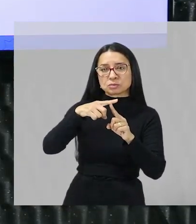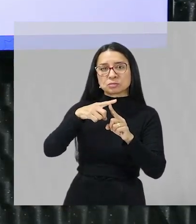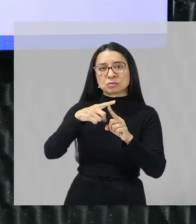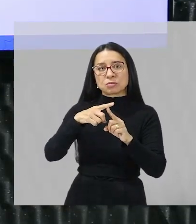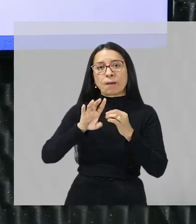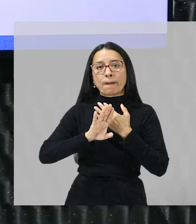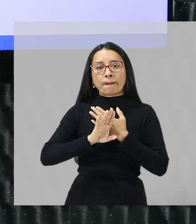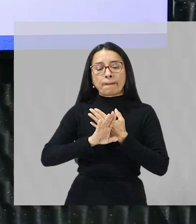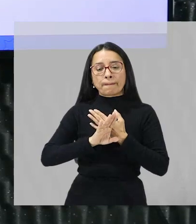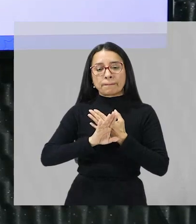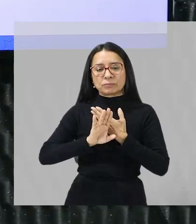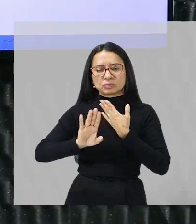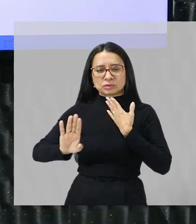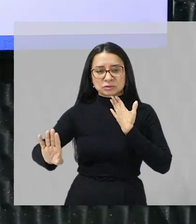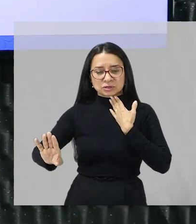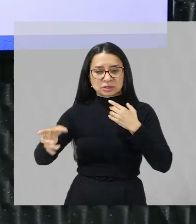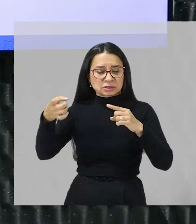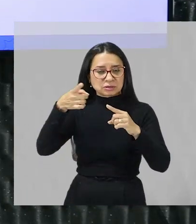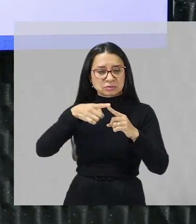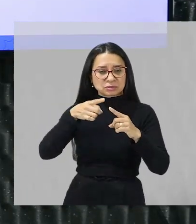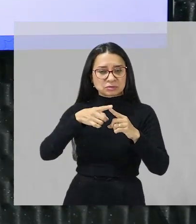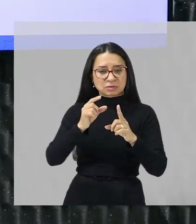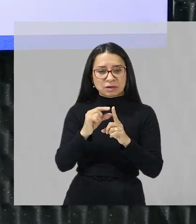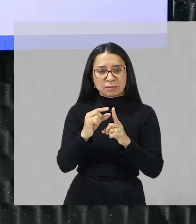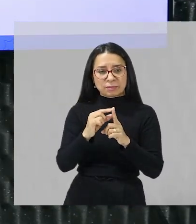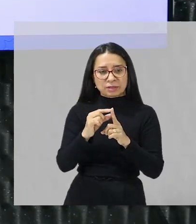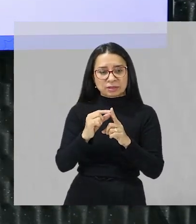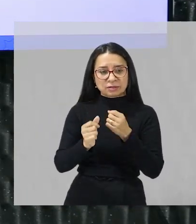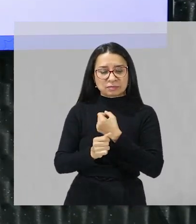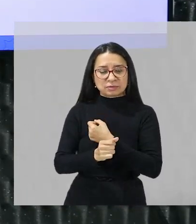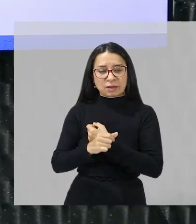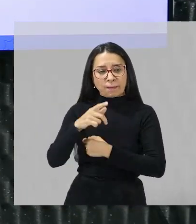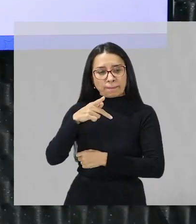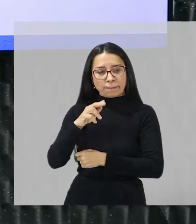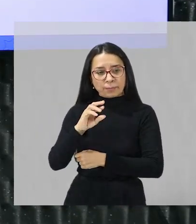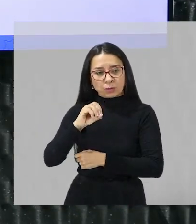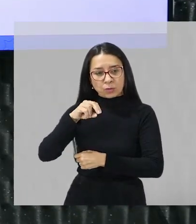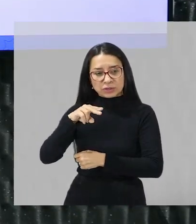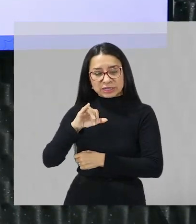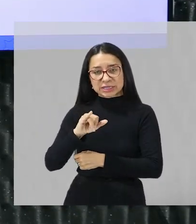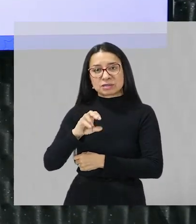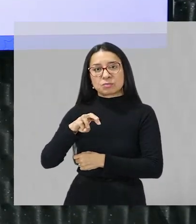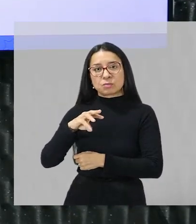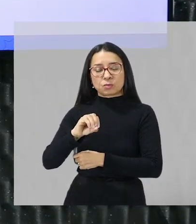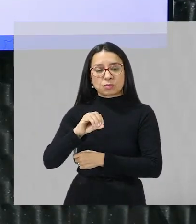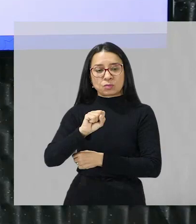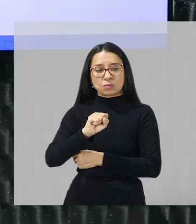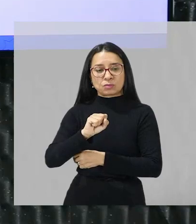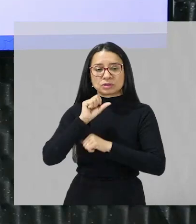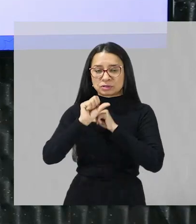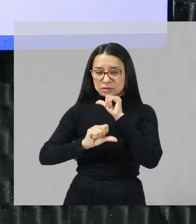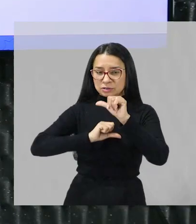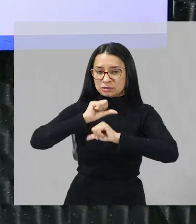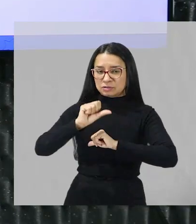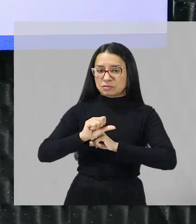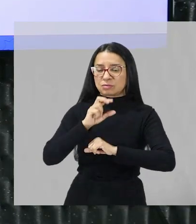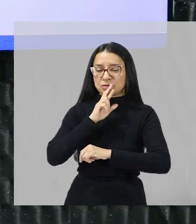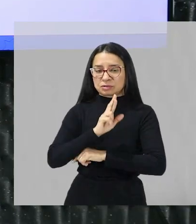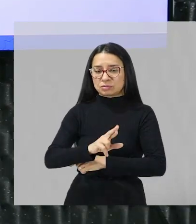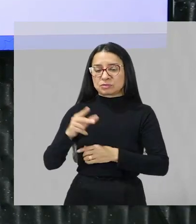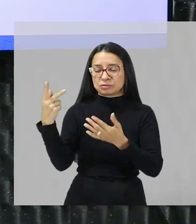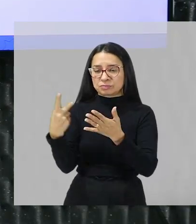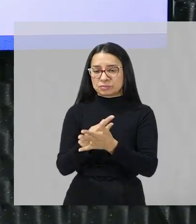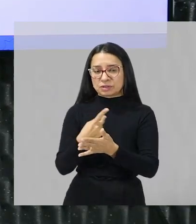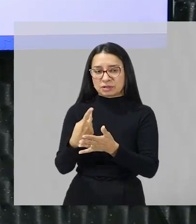distancia do padrão. Então a palavra aproxima, ou próximo nesse caso, torna a opção errada. A segunda, então, é